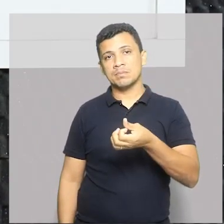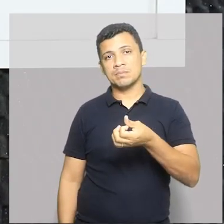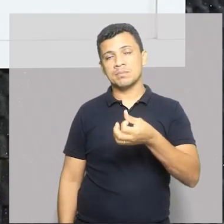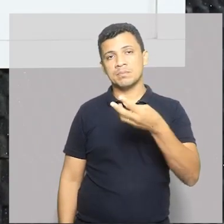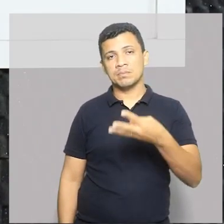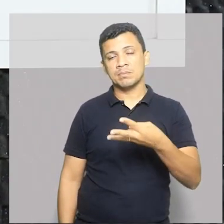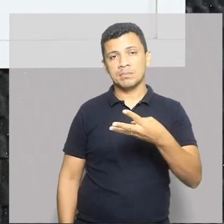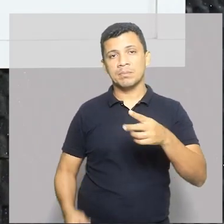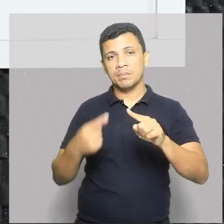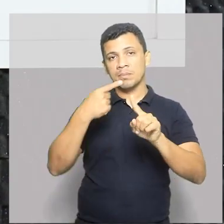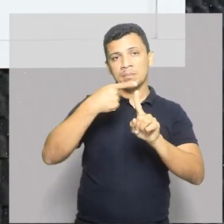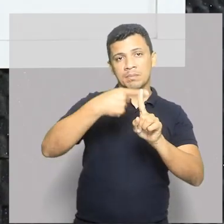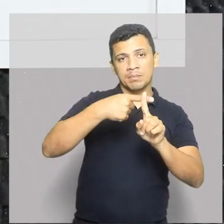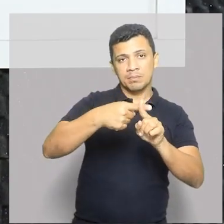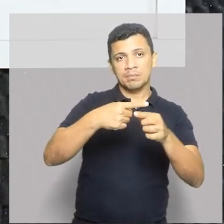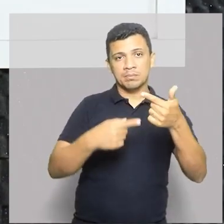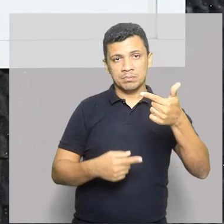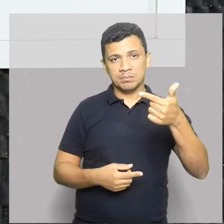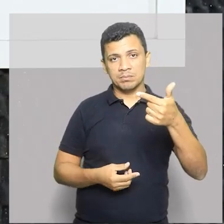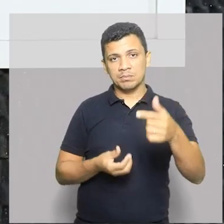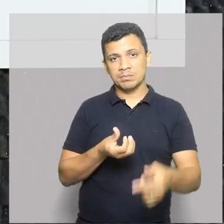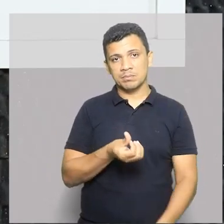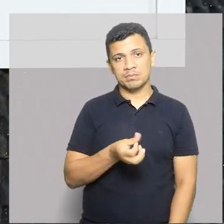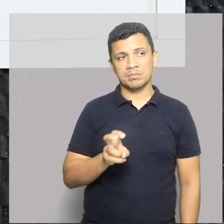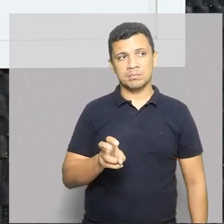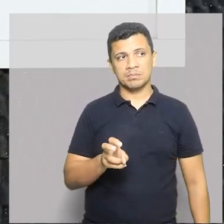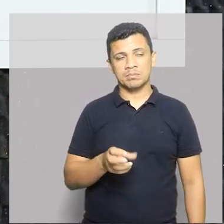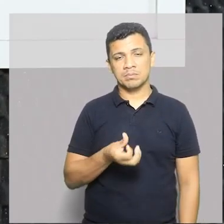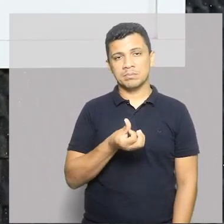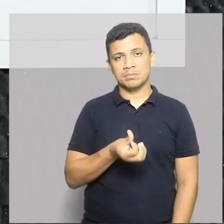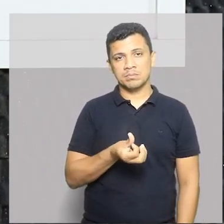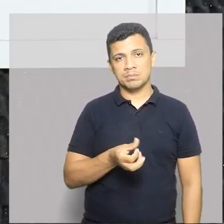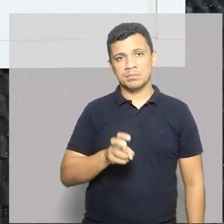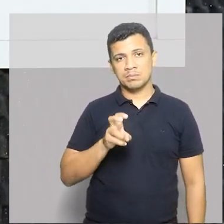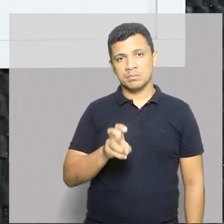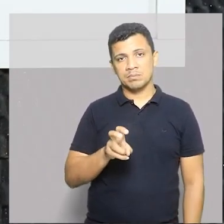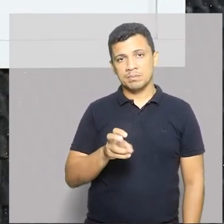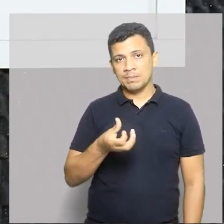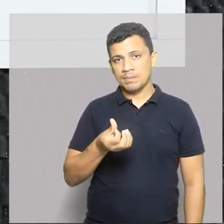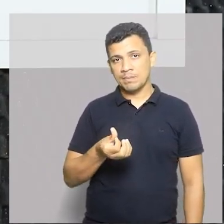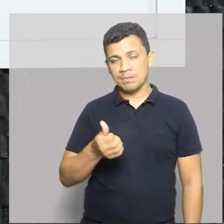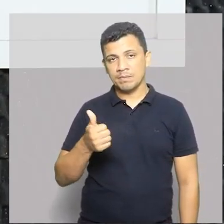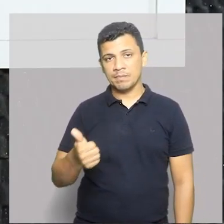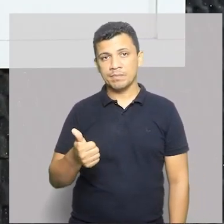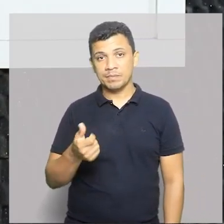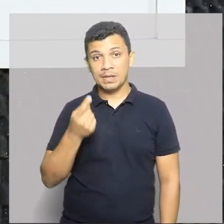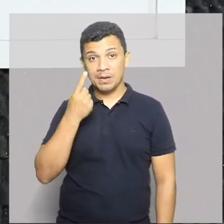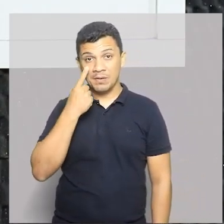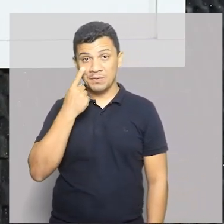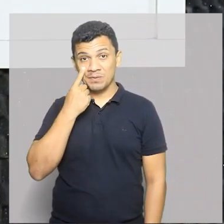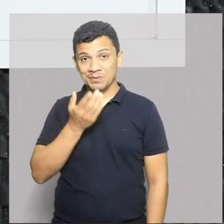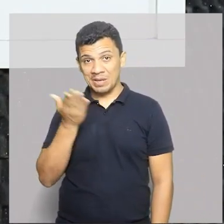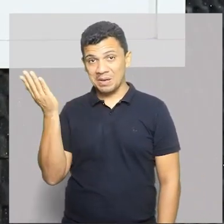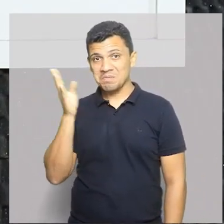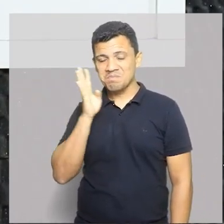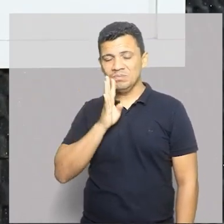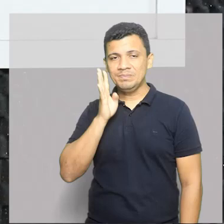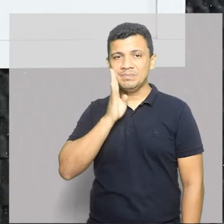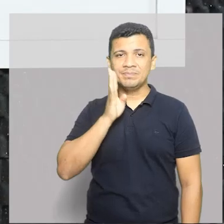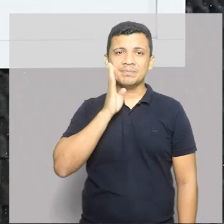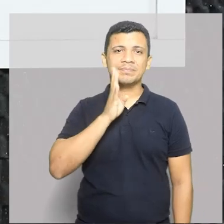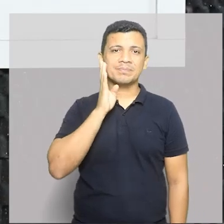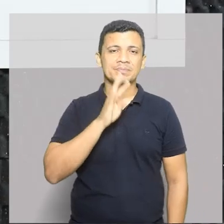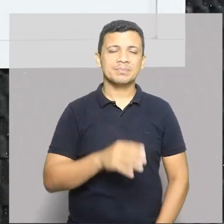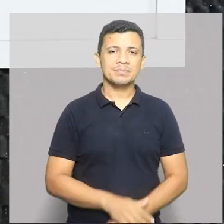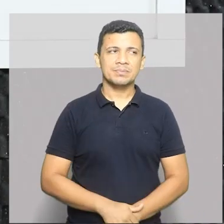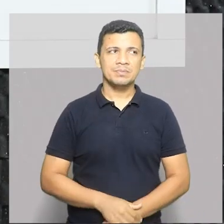63. Com 2. 65. Então dá 6.561. Olha uma coisa massa aqui, ó. Repara aqui, ó. Quando